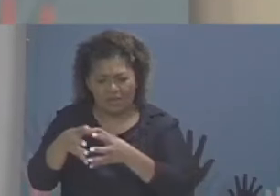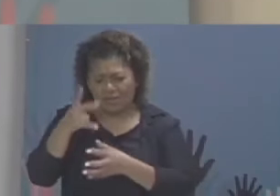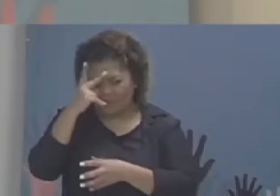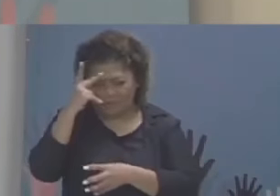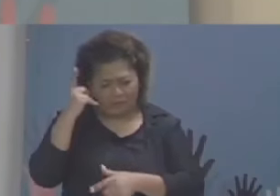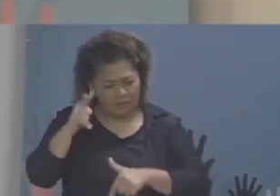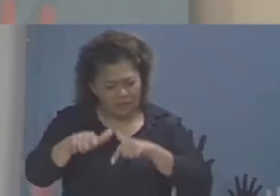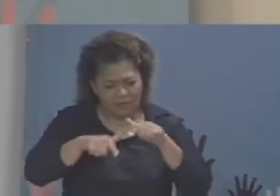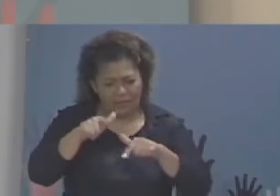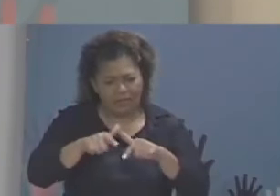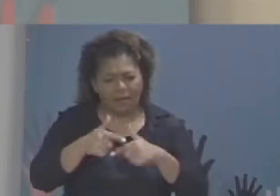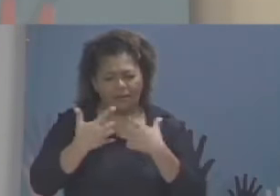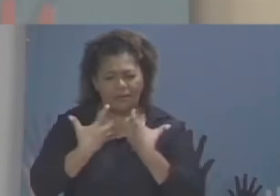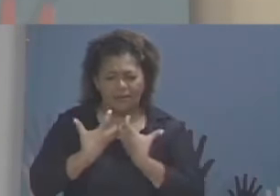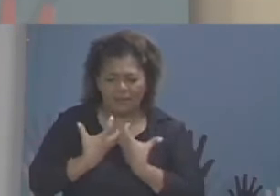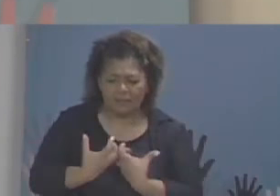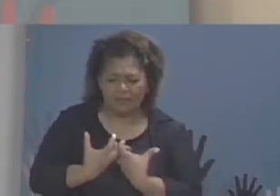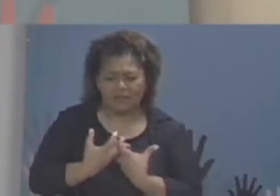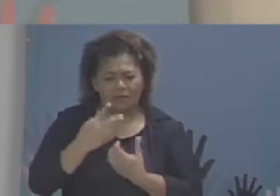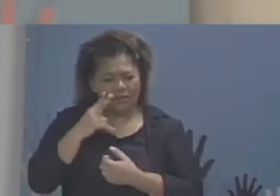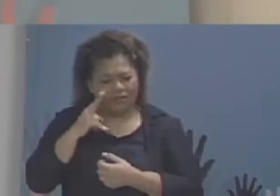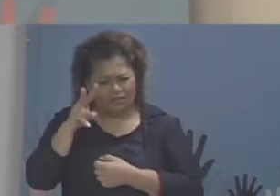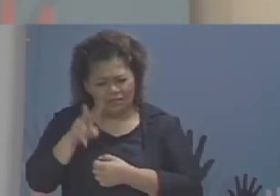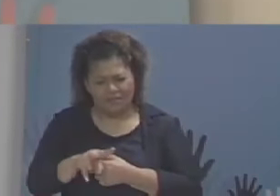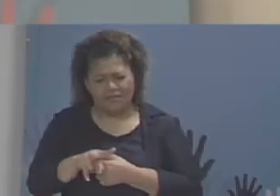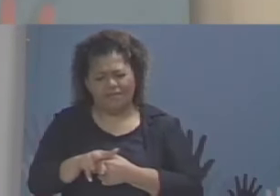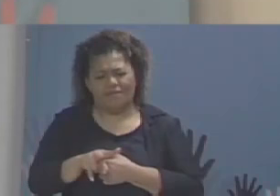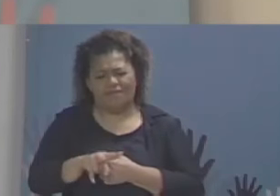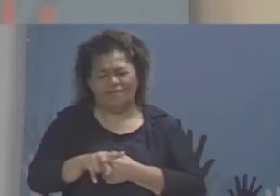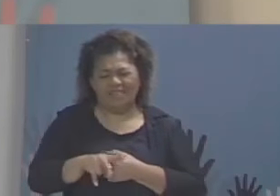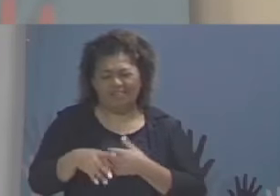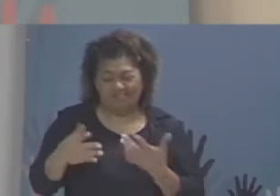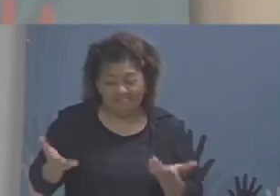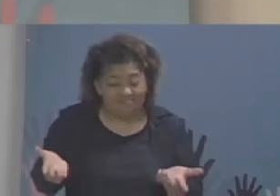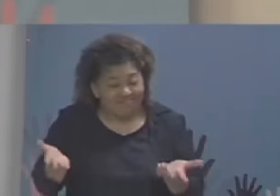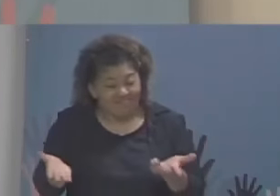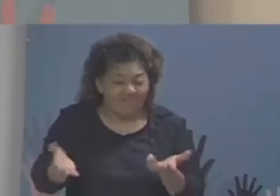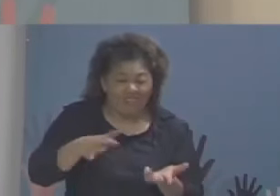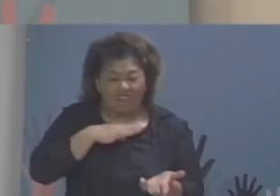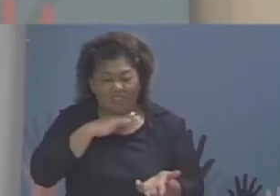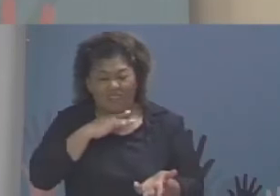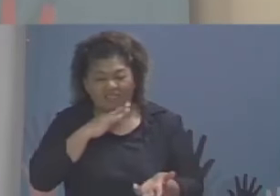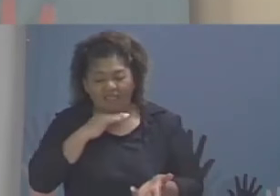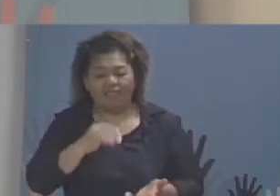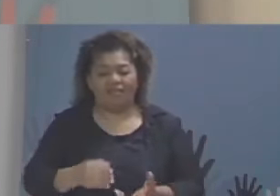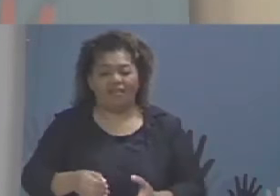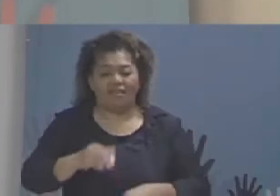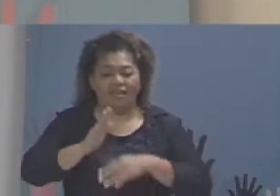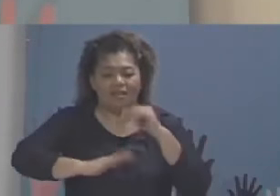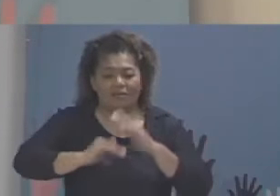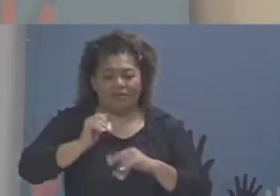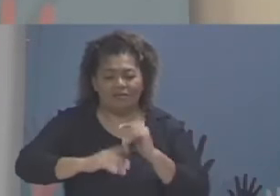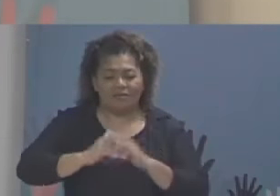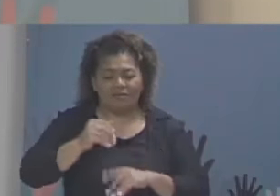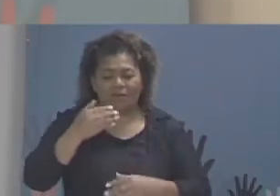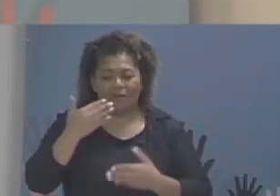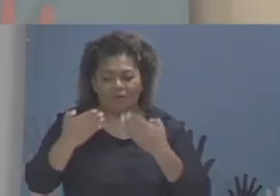trabalho que se cansou de ver uma chapa de chapas fisiológicas, orgânicas, que trocam os interesses do